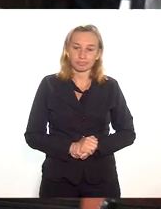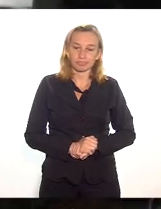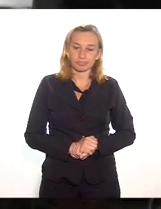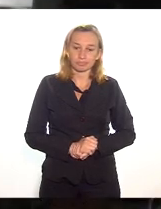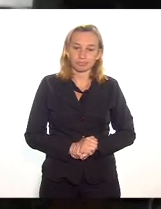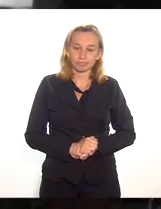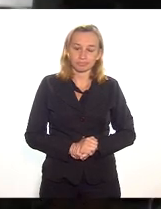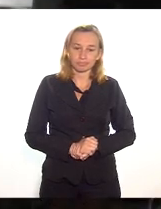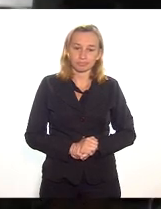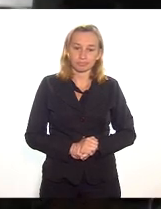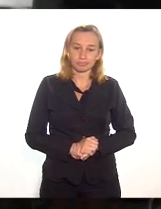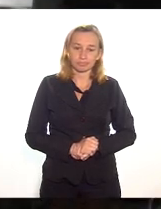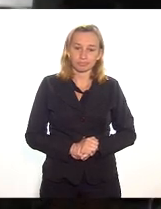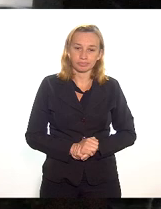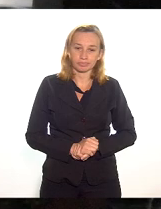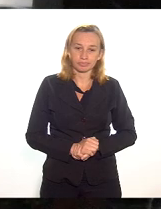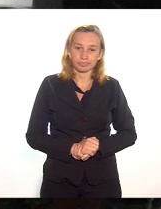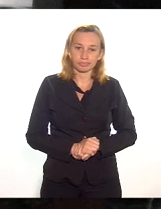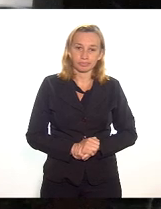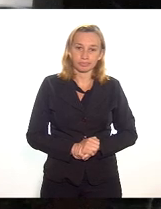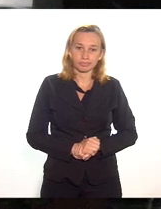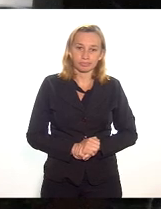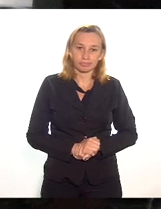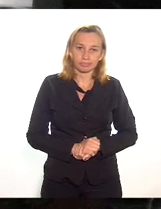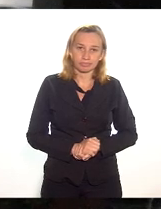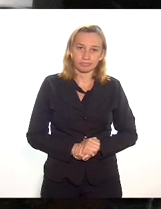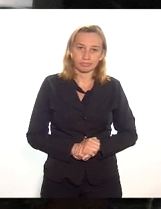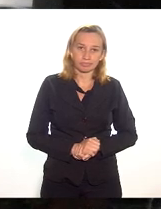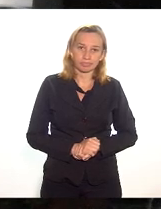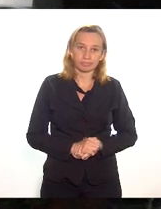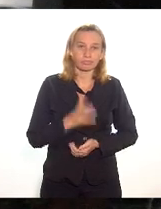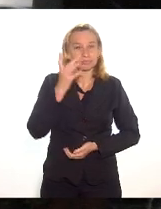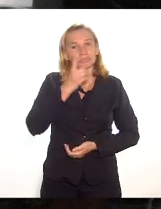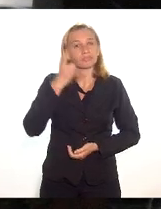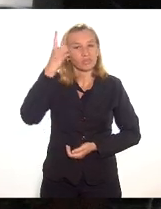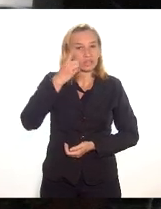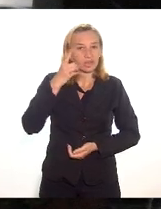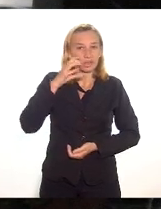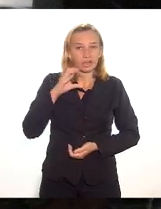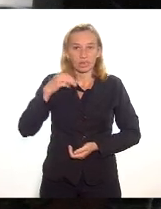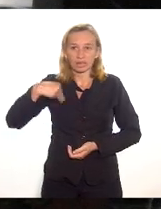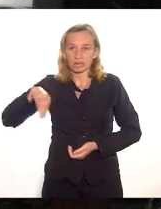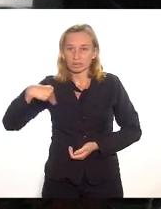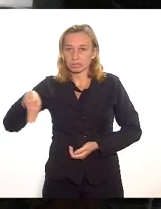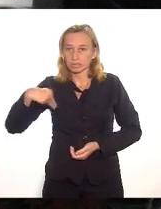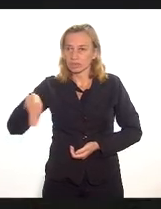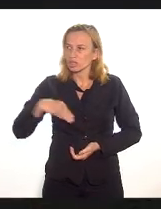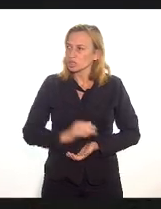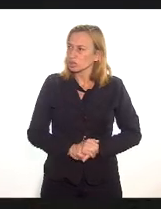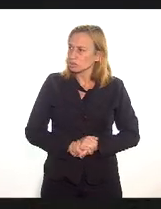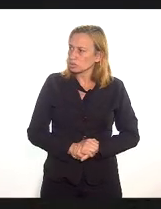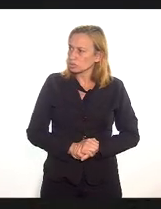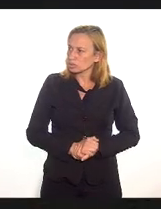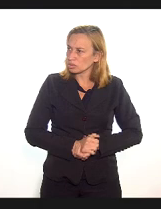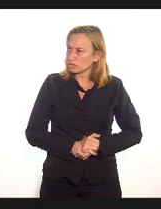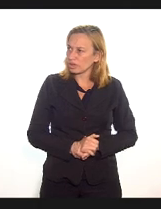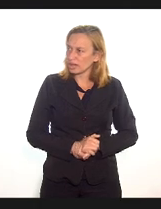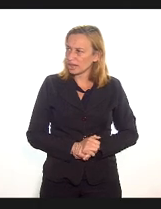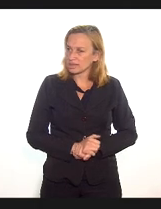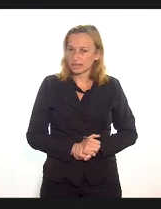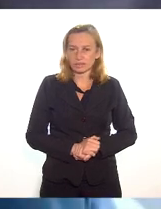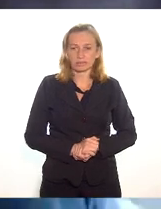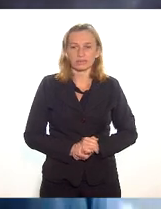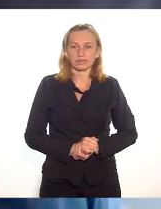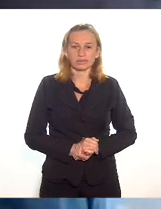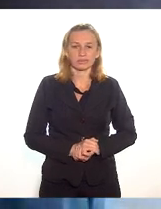Com a palavra, o ecodeputado Carlos Mink. Boa tarde,